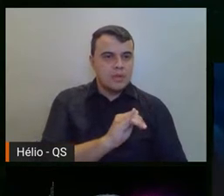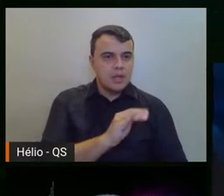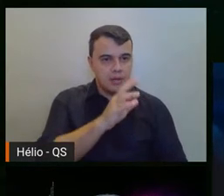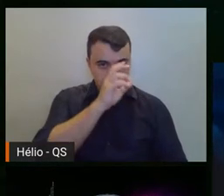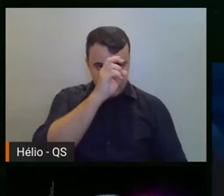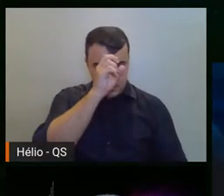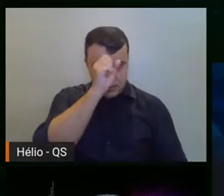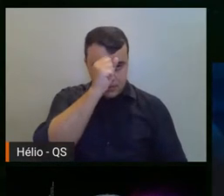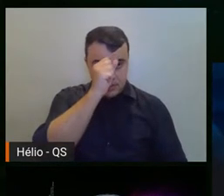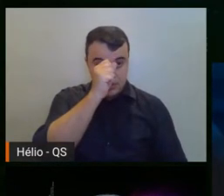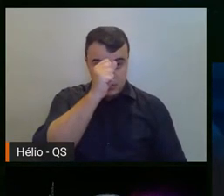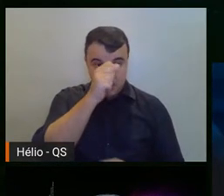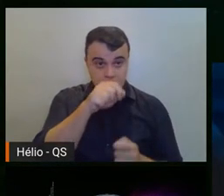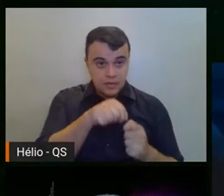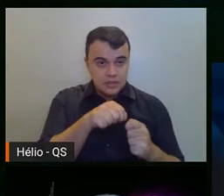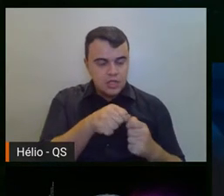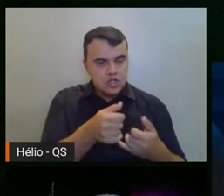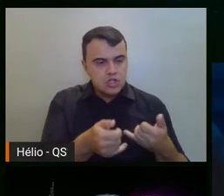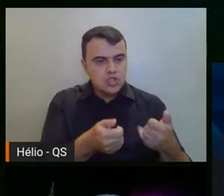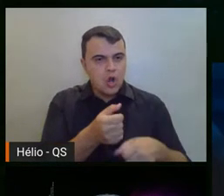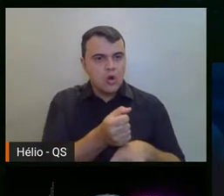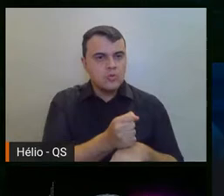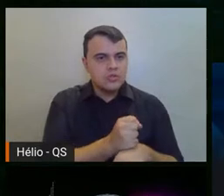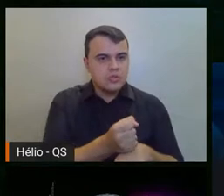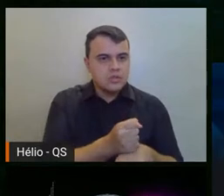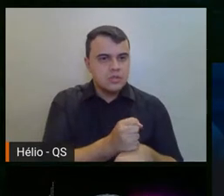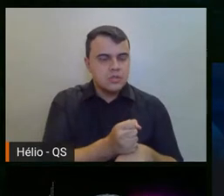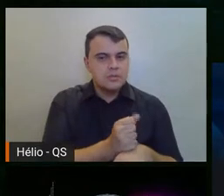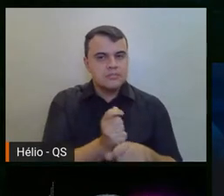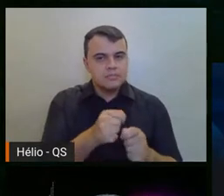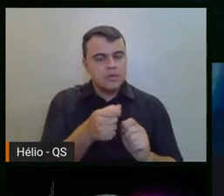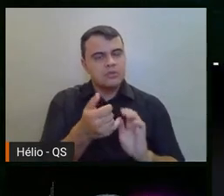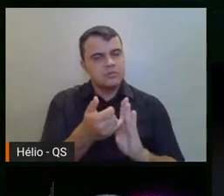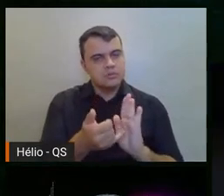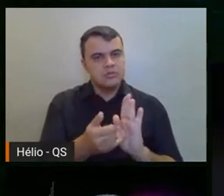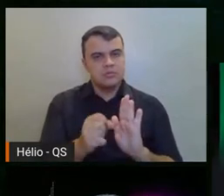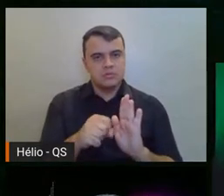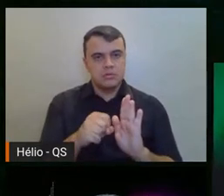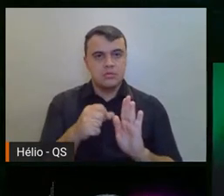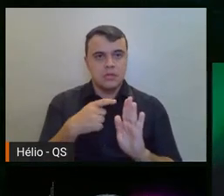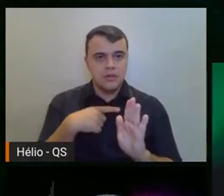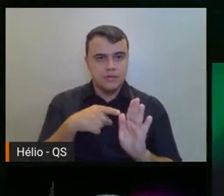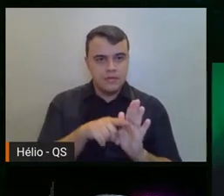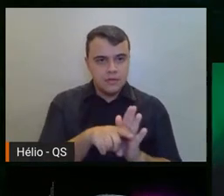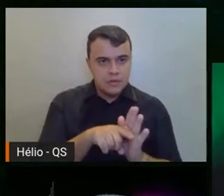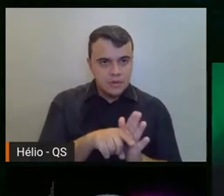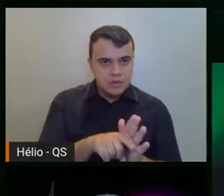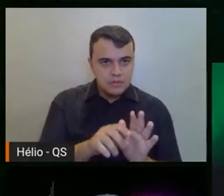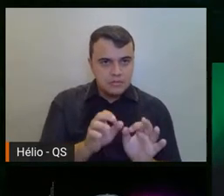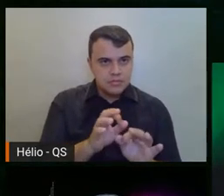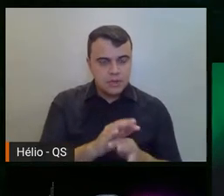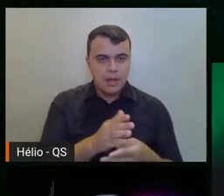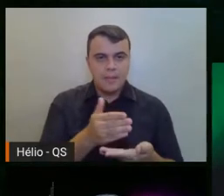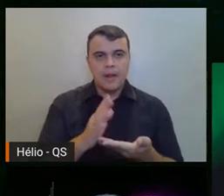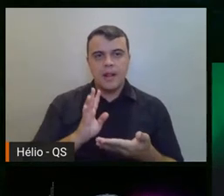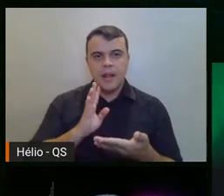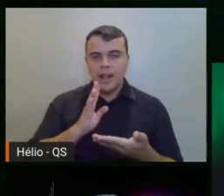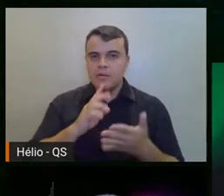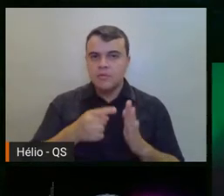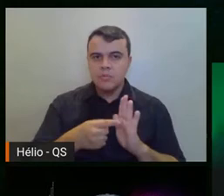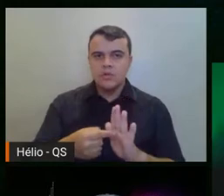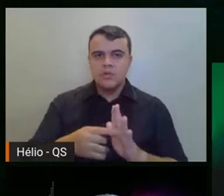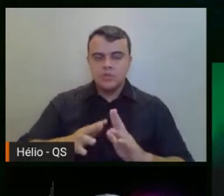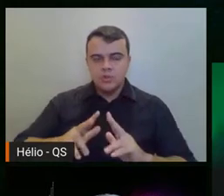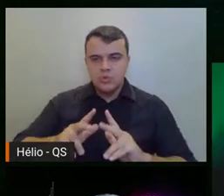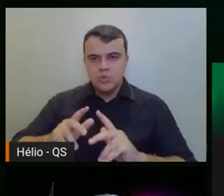fazer jogos com Java script Vocês pode se inscrever sabe pode filtrar aqui por encerrado né Fica bem Evidente a